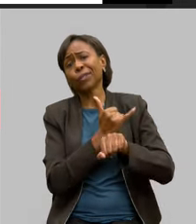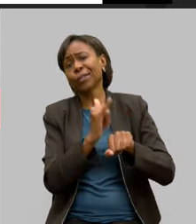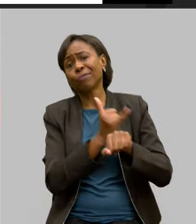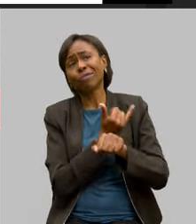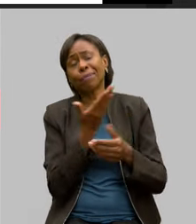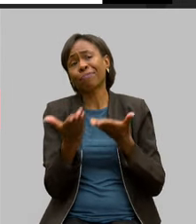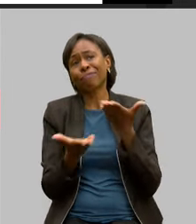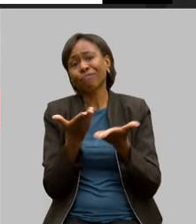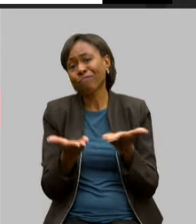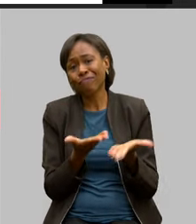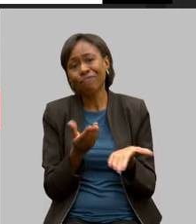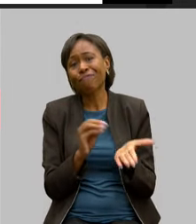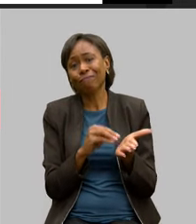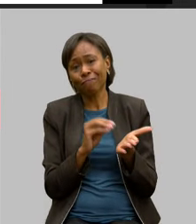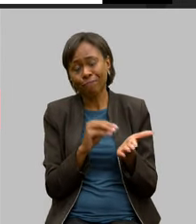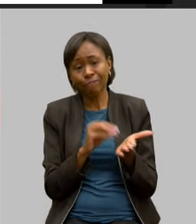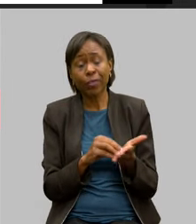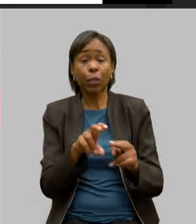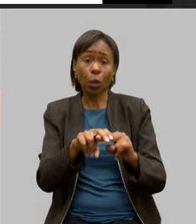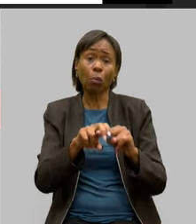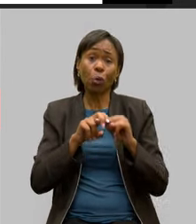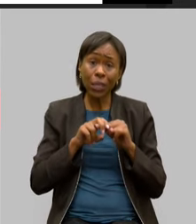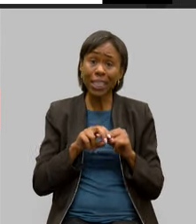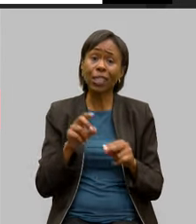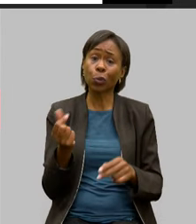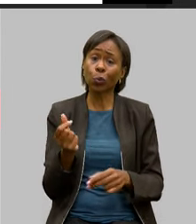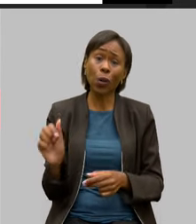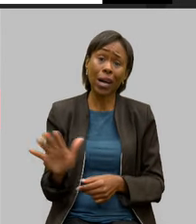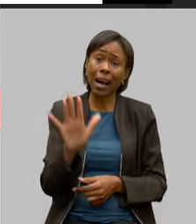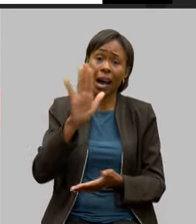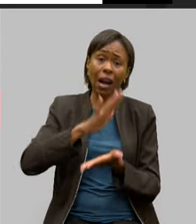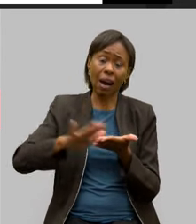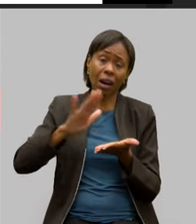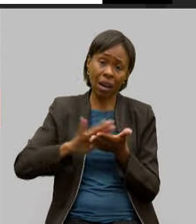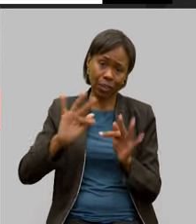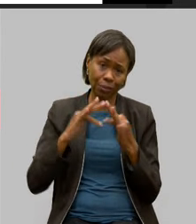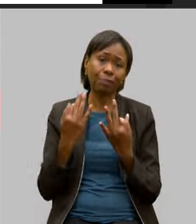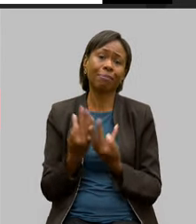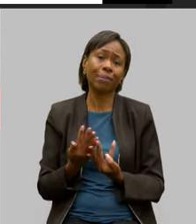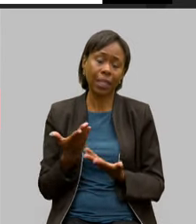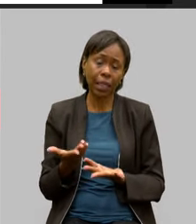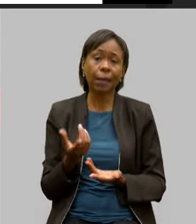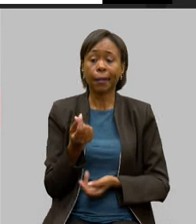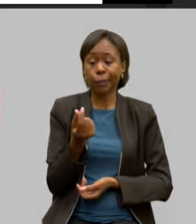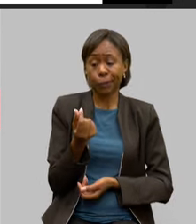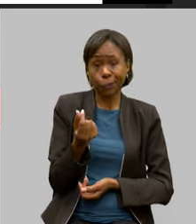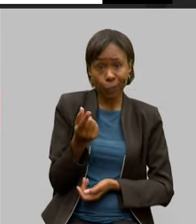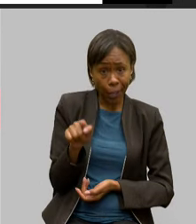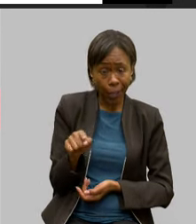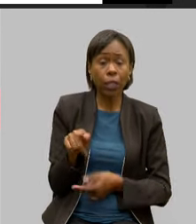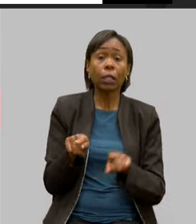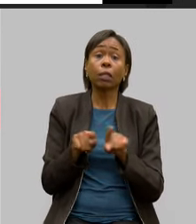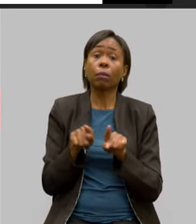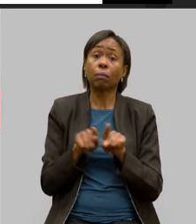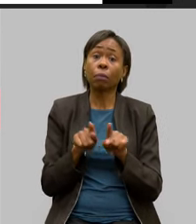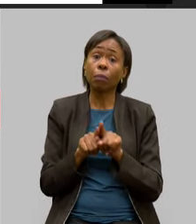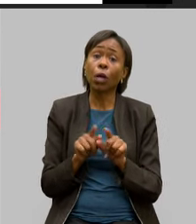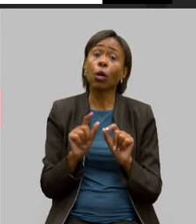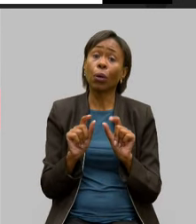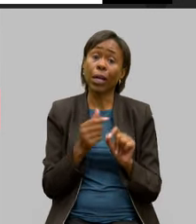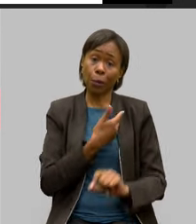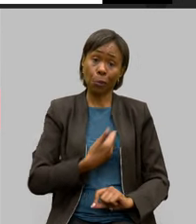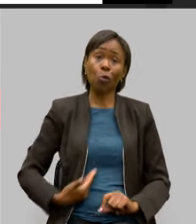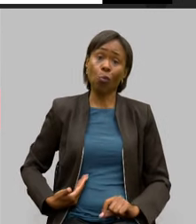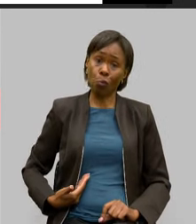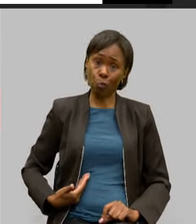também ocasiona um alto custo social para as famílias eh sem falar no custo econômico o que também repercute para o próprio poder público